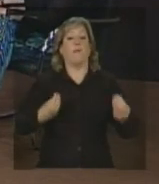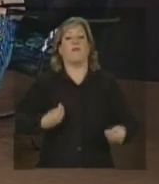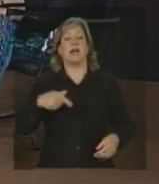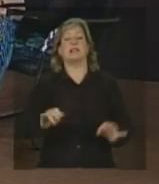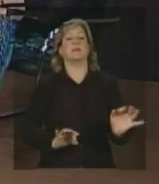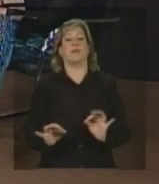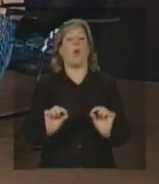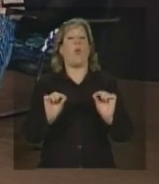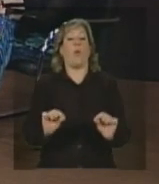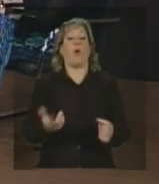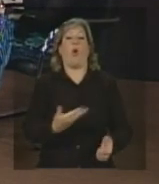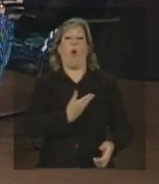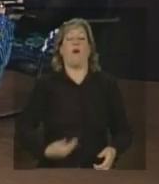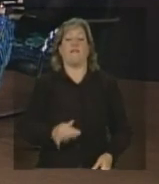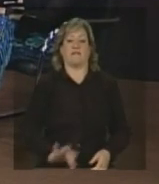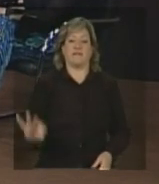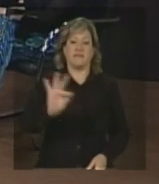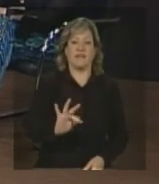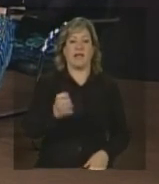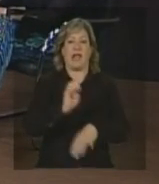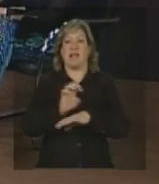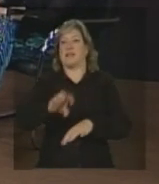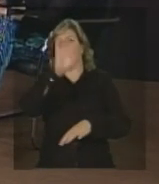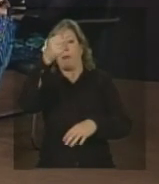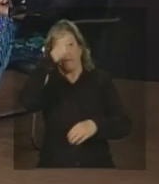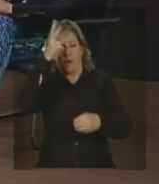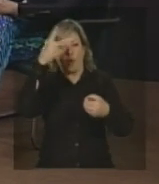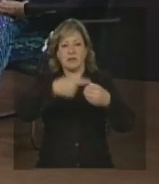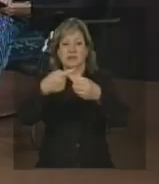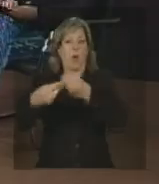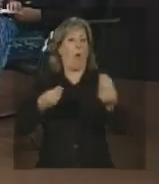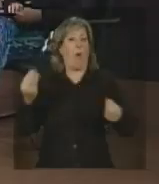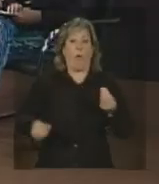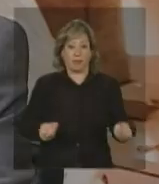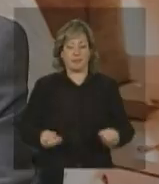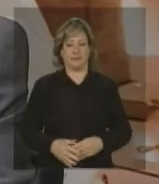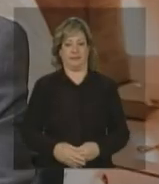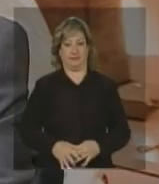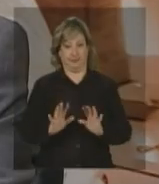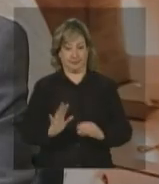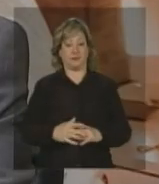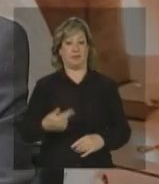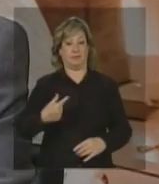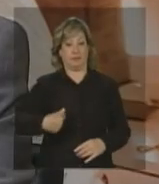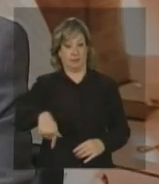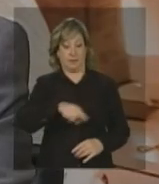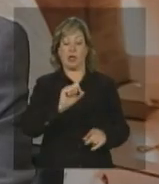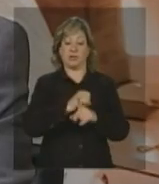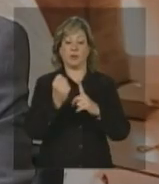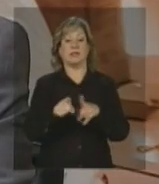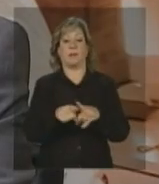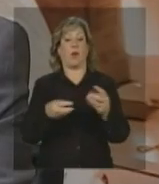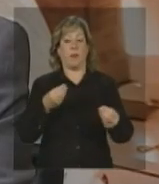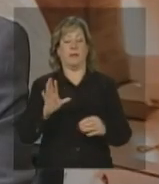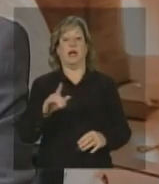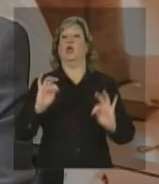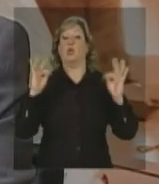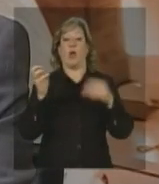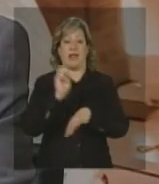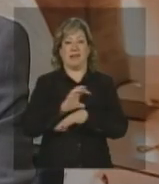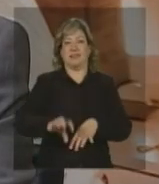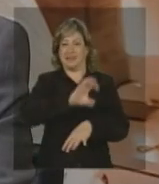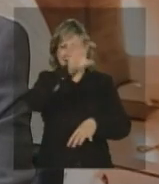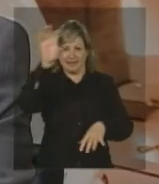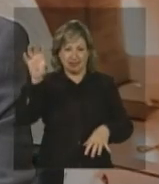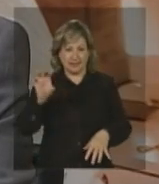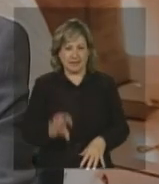plano? O que é governo federal, o que é estado, município e sociedade? Vamos lançar com todos os governos do estado, todos os estados.